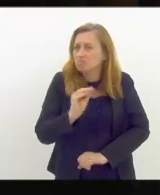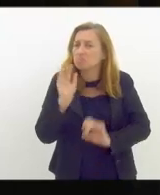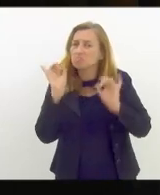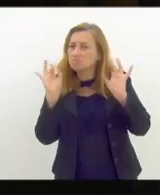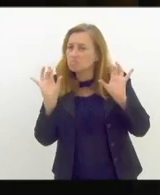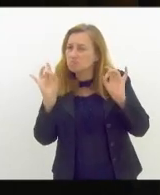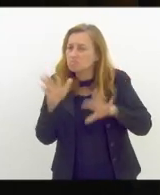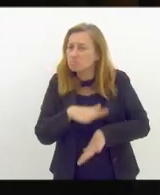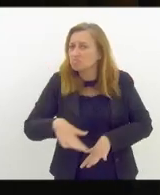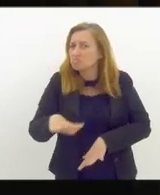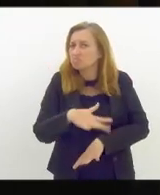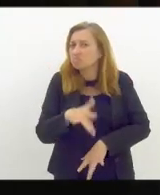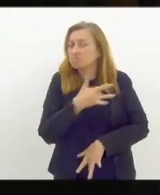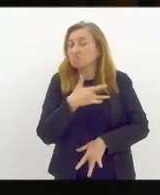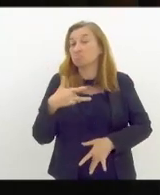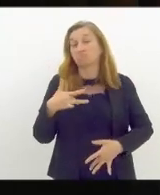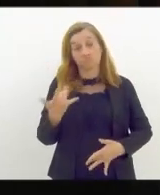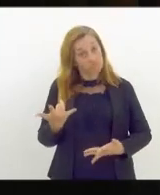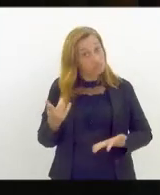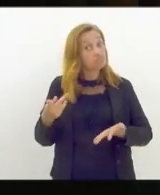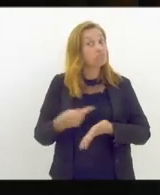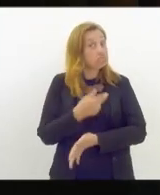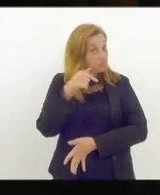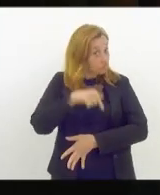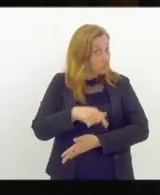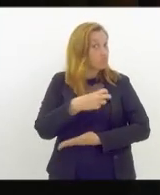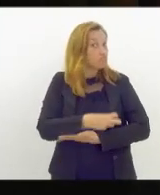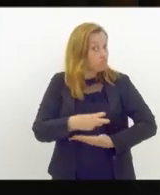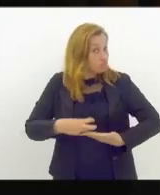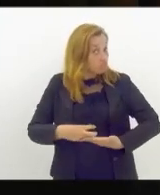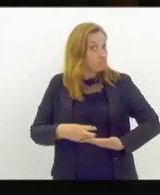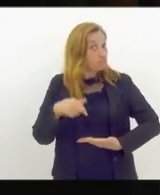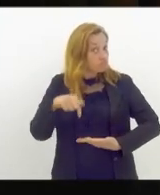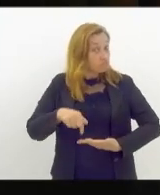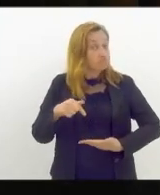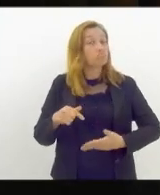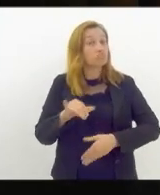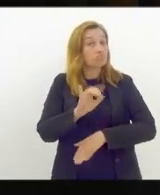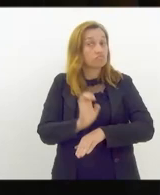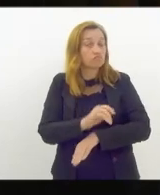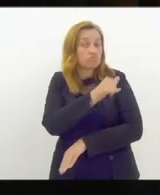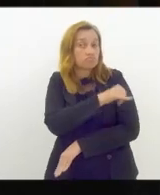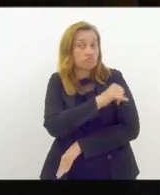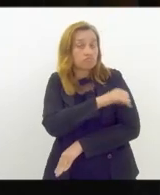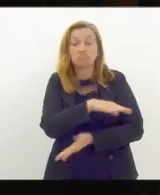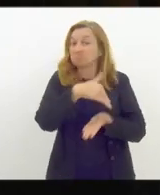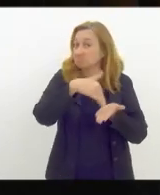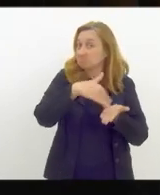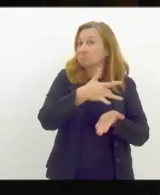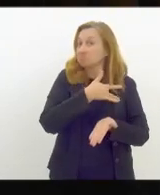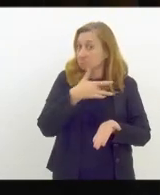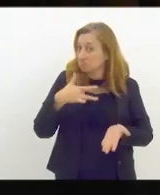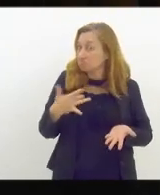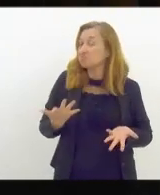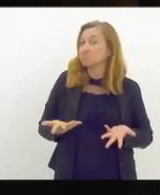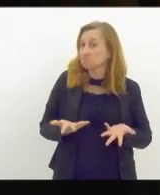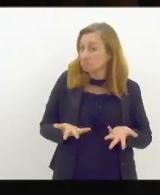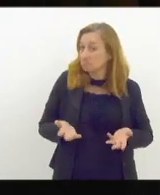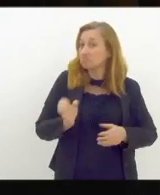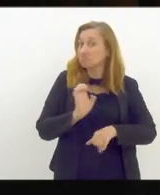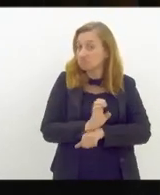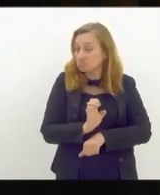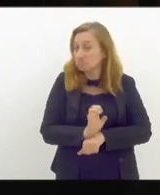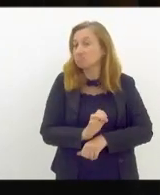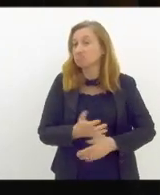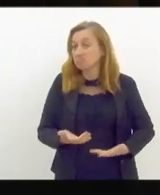especial nas áreas da saúde. Isso aconteceu aqui no Estado do Rio de Janeiro, na Secretaria de Saúde, na Secretaria Estadual de